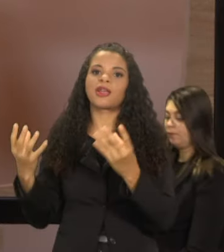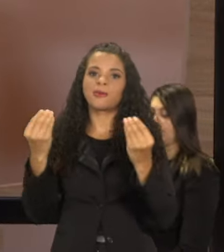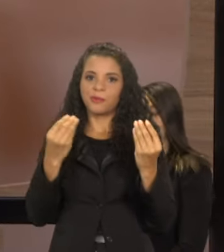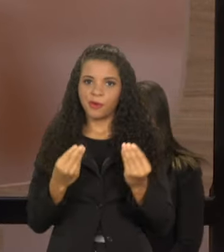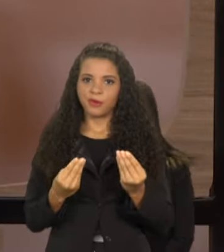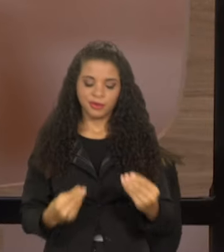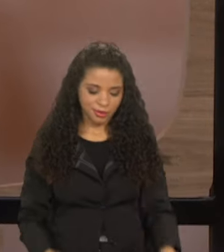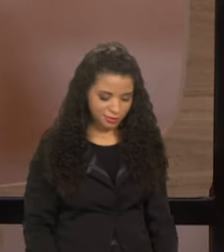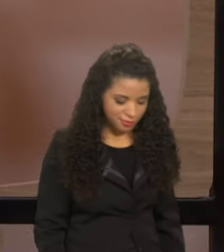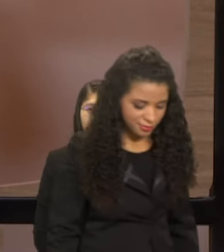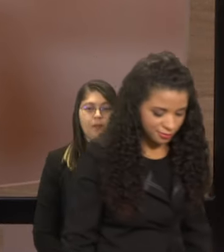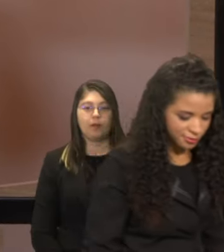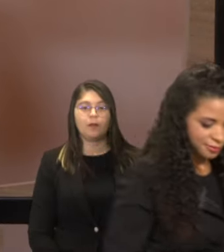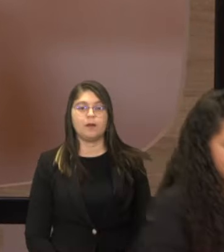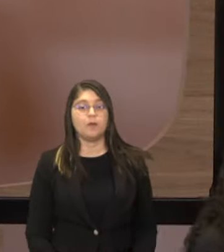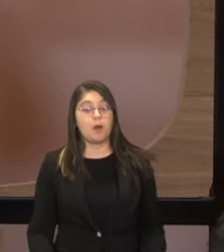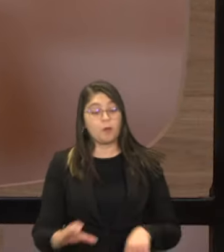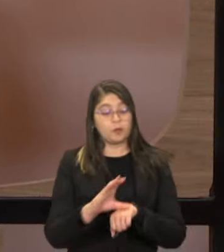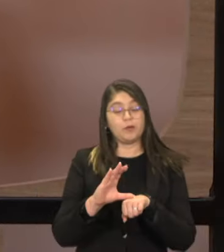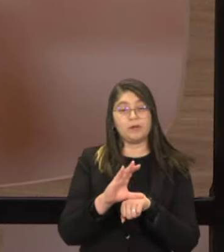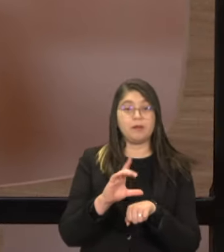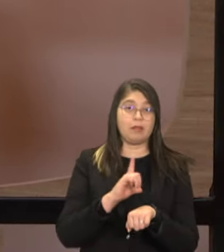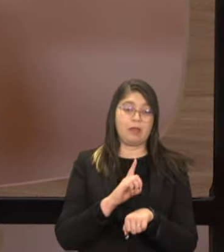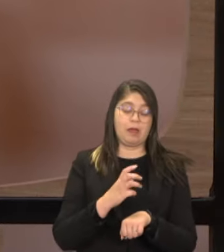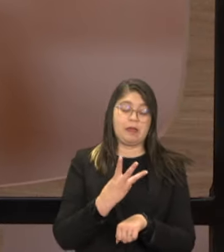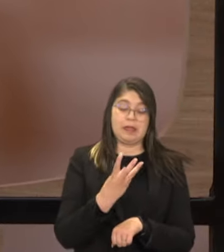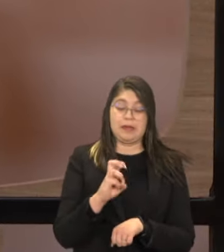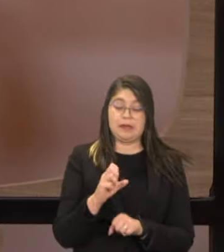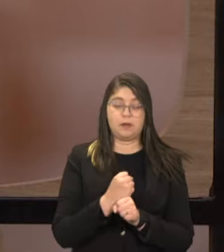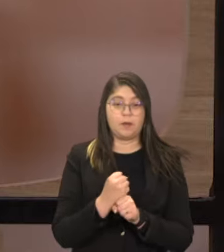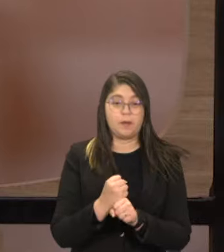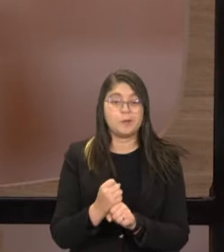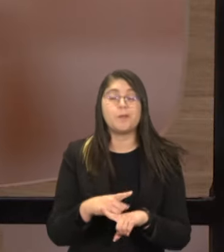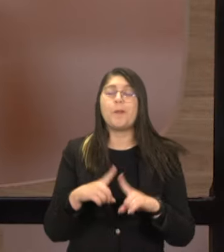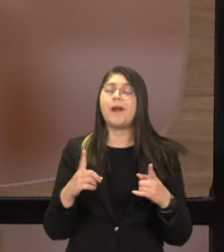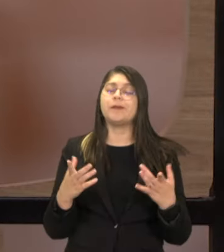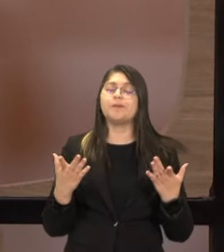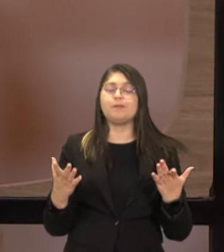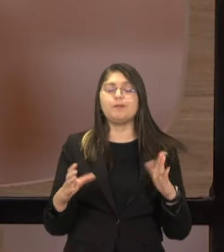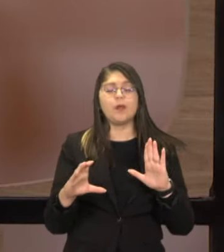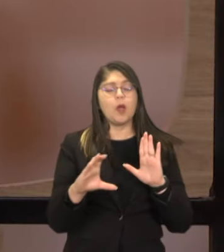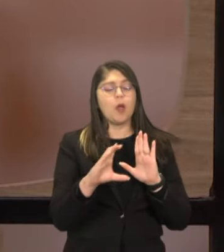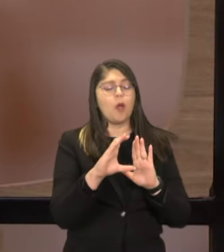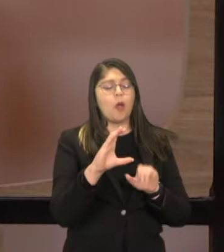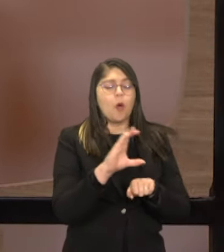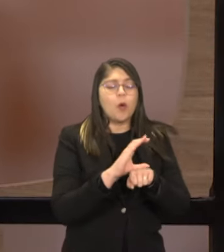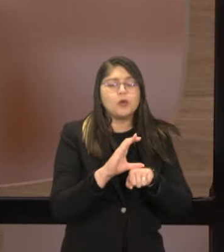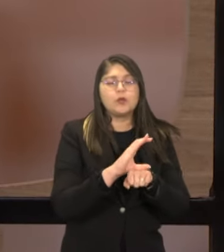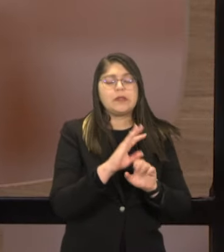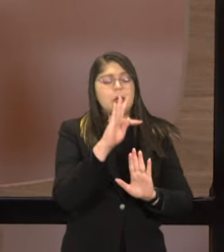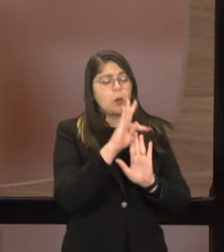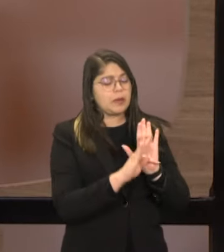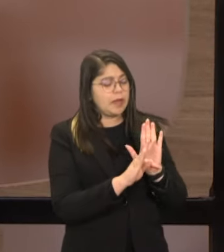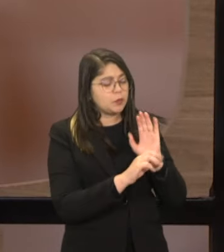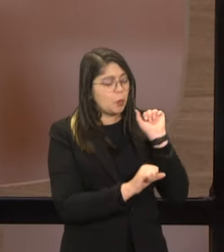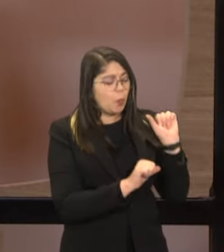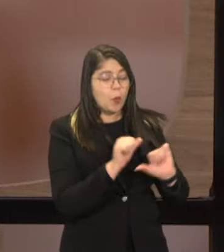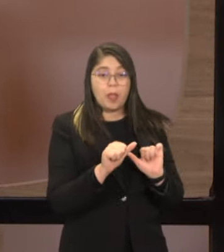35 anos. Mas seguimos em frente. Para alterar o texto constitucional, é preciso que essa proposta, essa